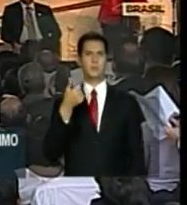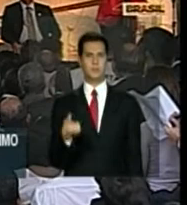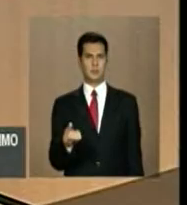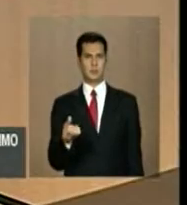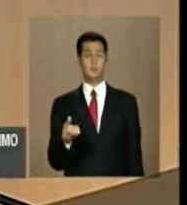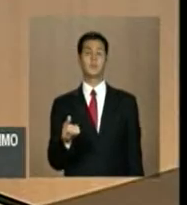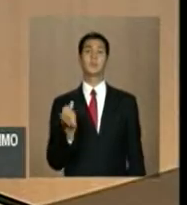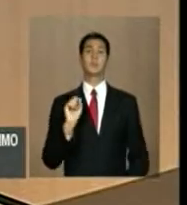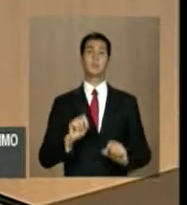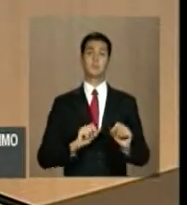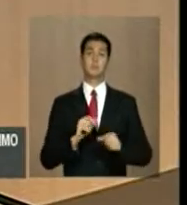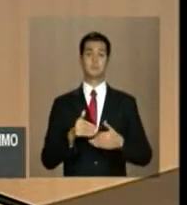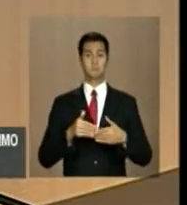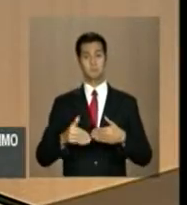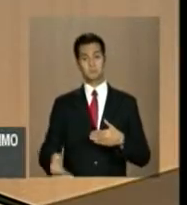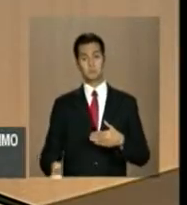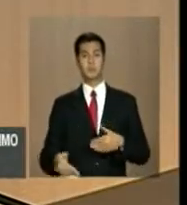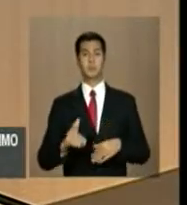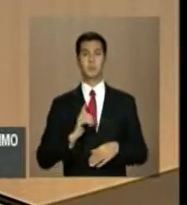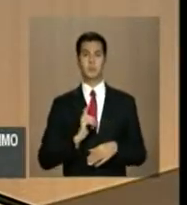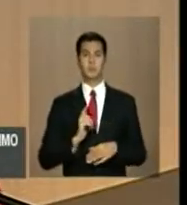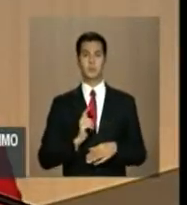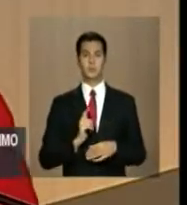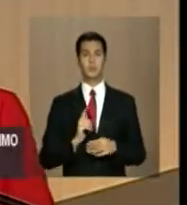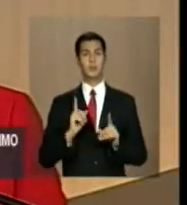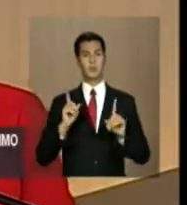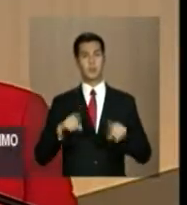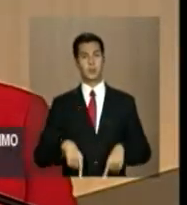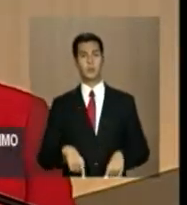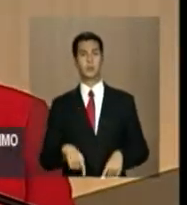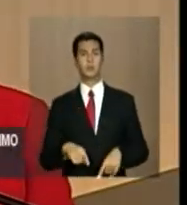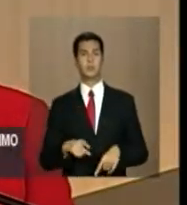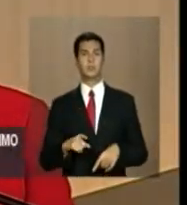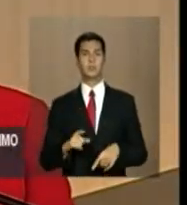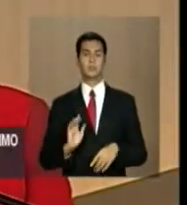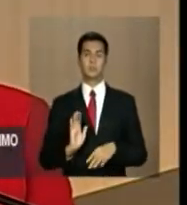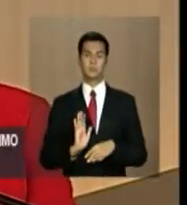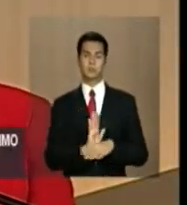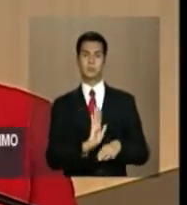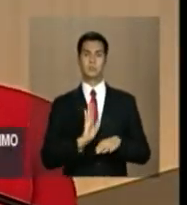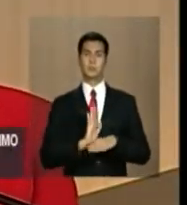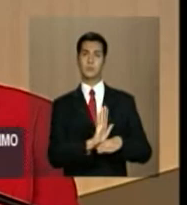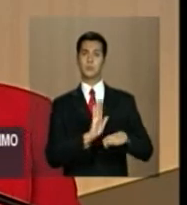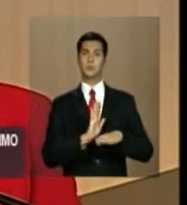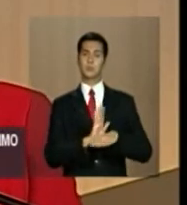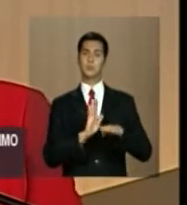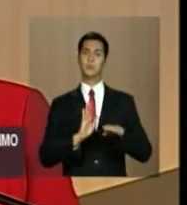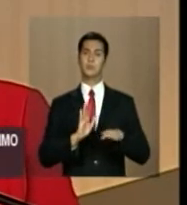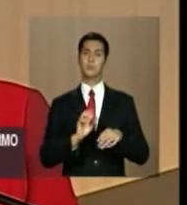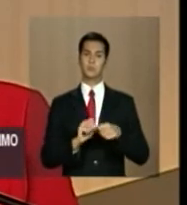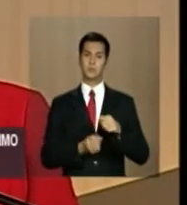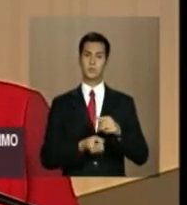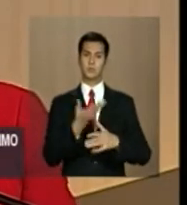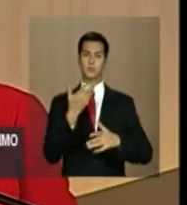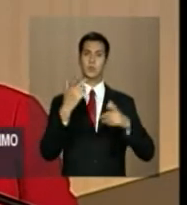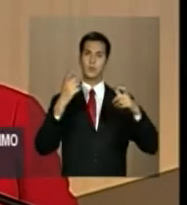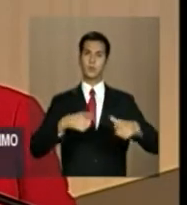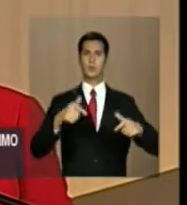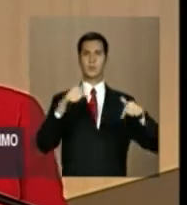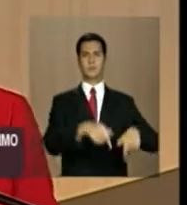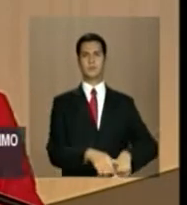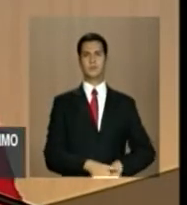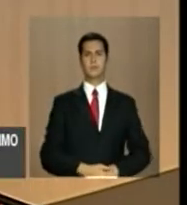2016, e a partir daí começava o fornecimento através de uma produção local.